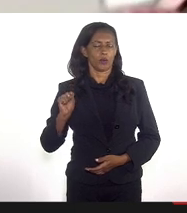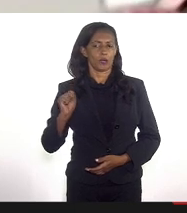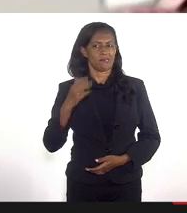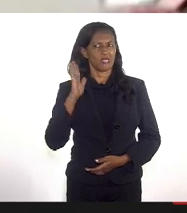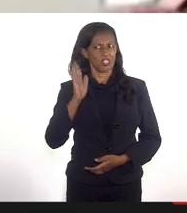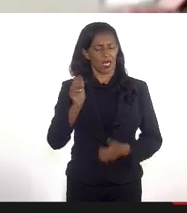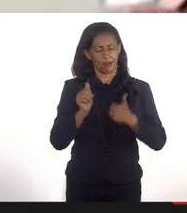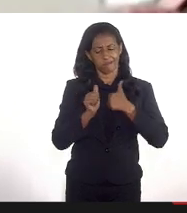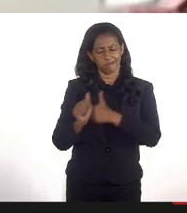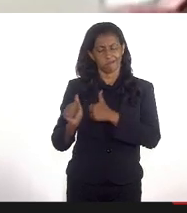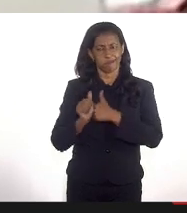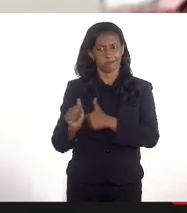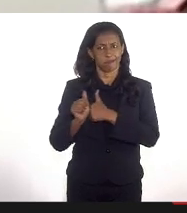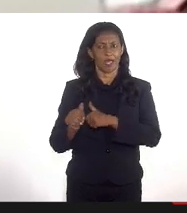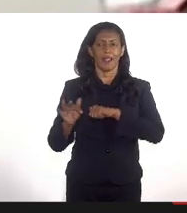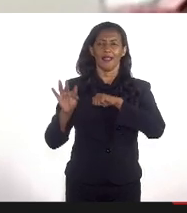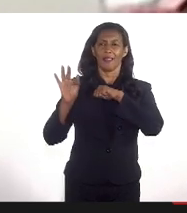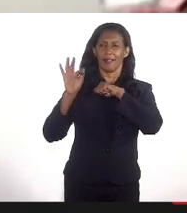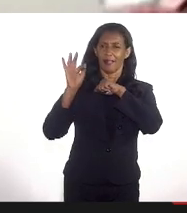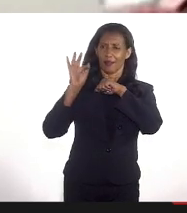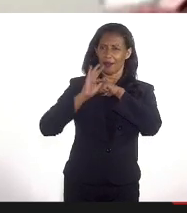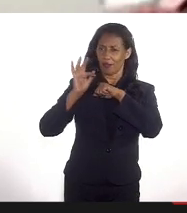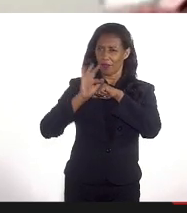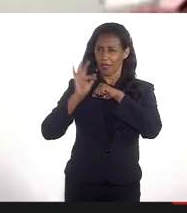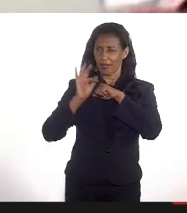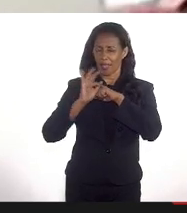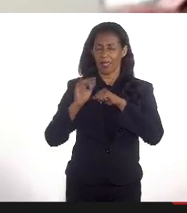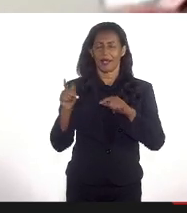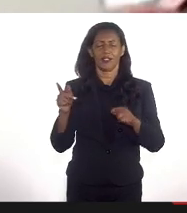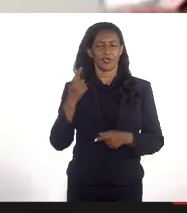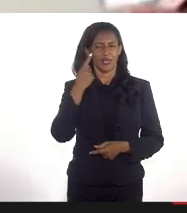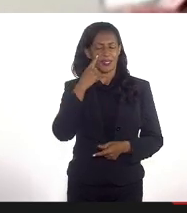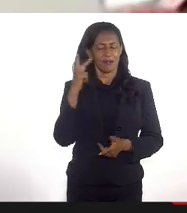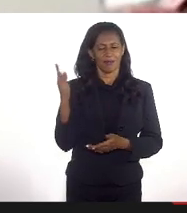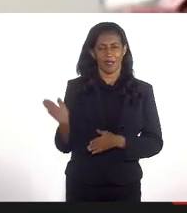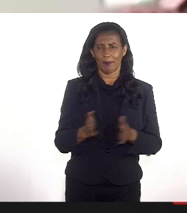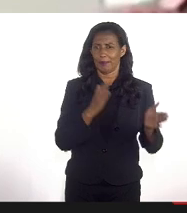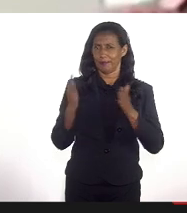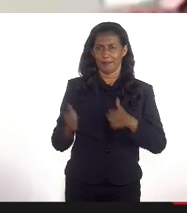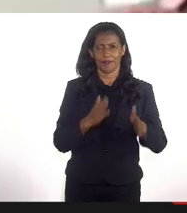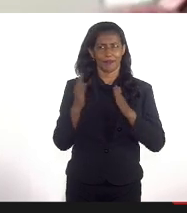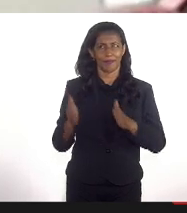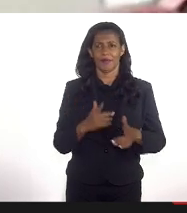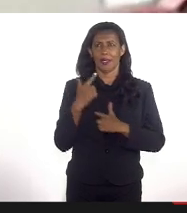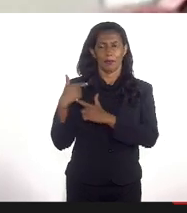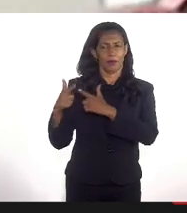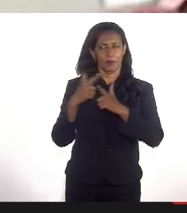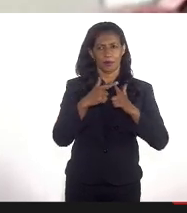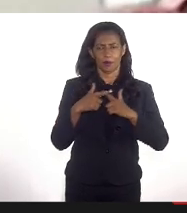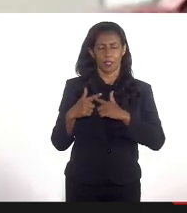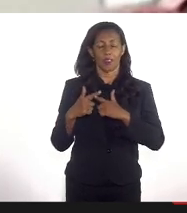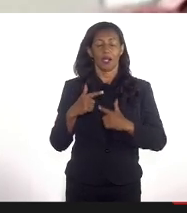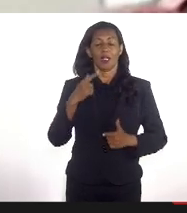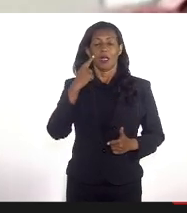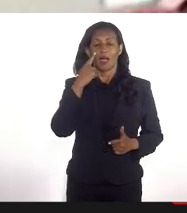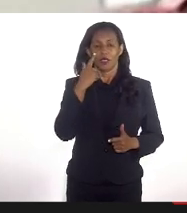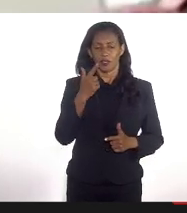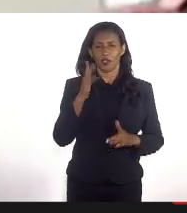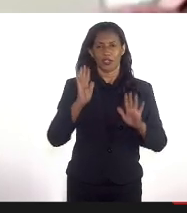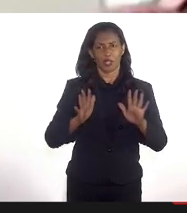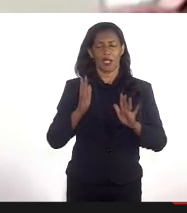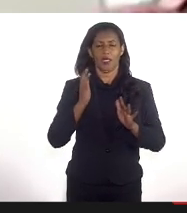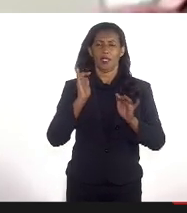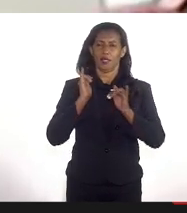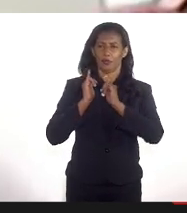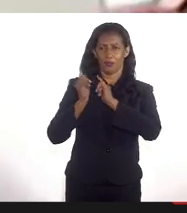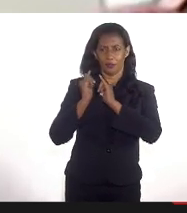e na FAETEC tem sido recorrente o atraso do pagamento das bolsas. A gente recentemente recebeu, né, mais uma